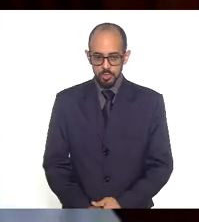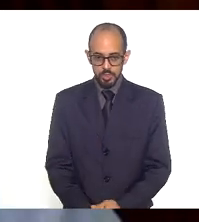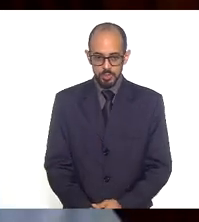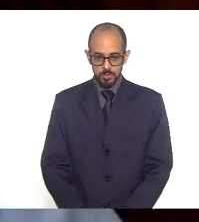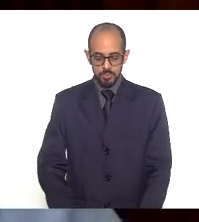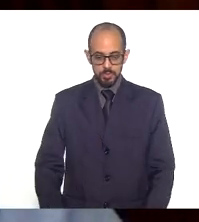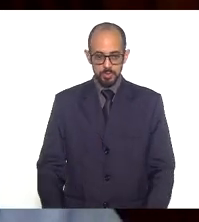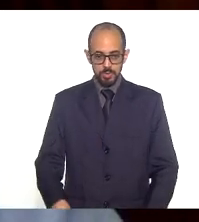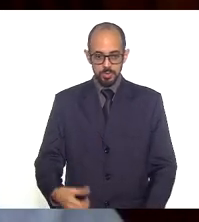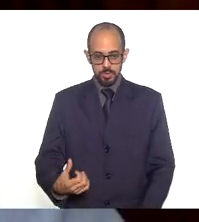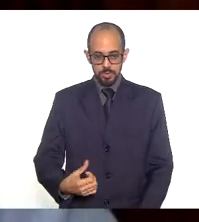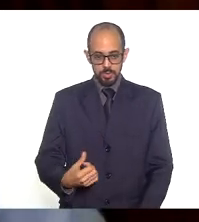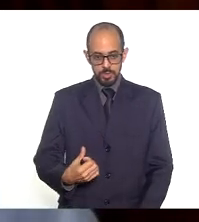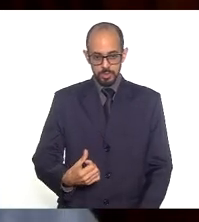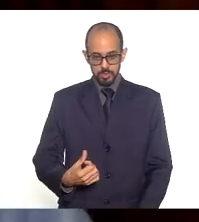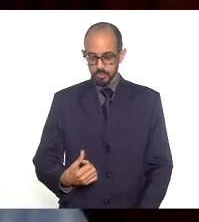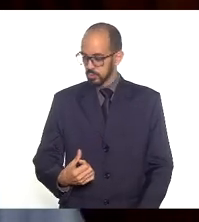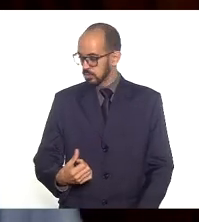pauta,